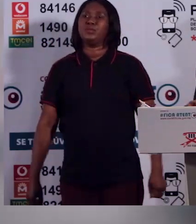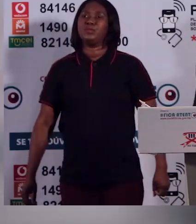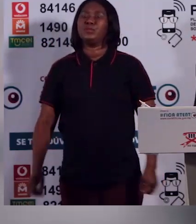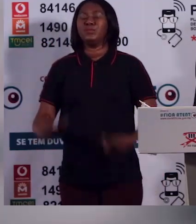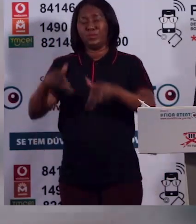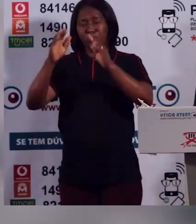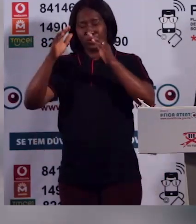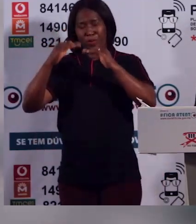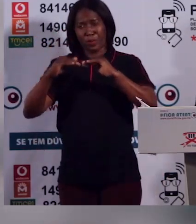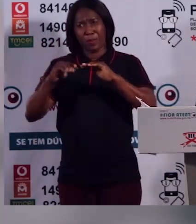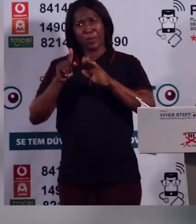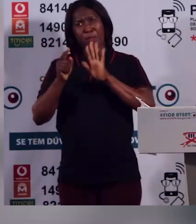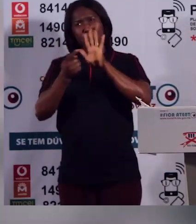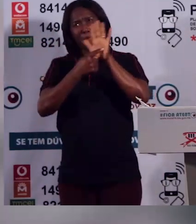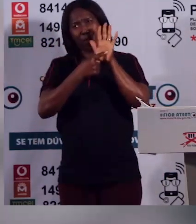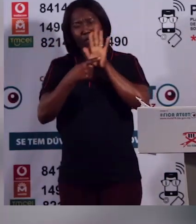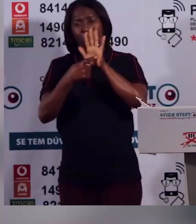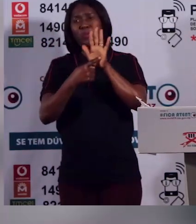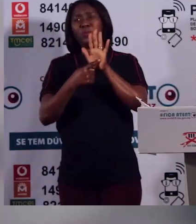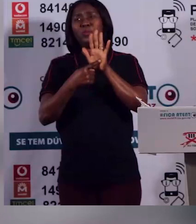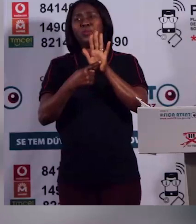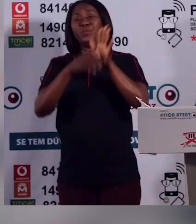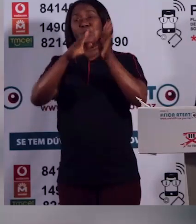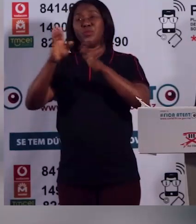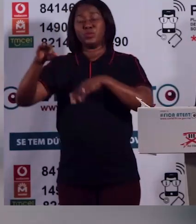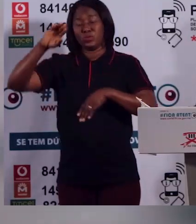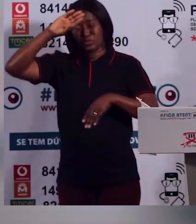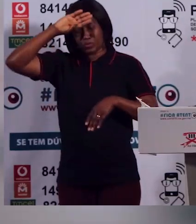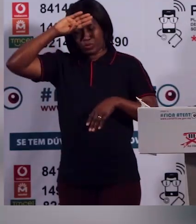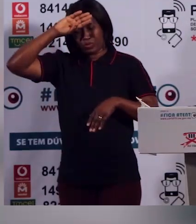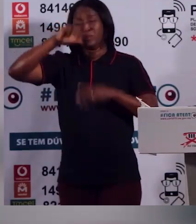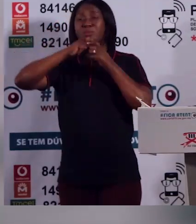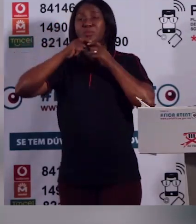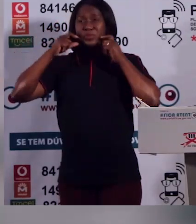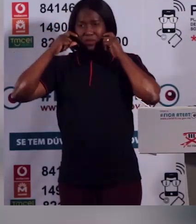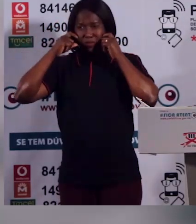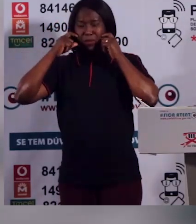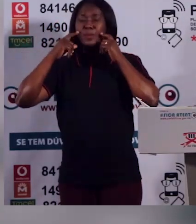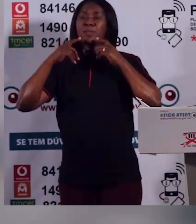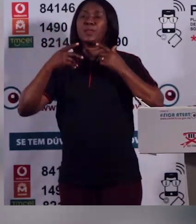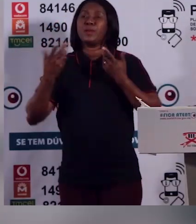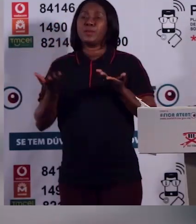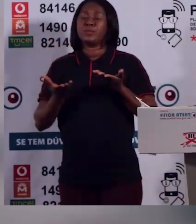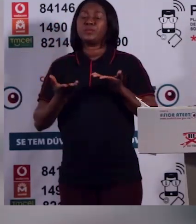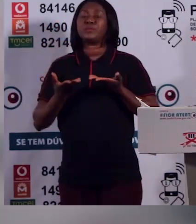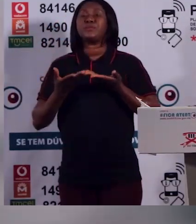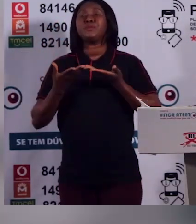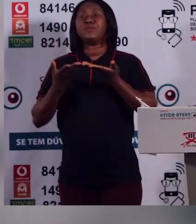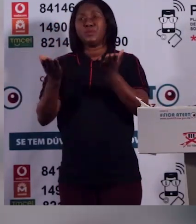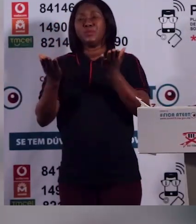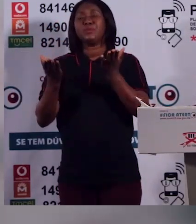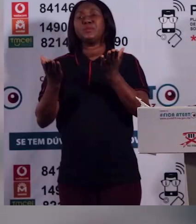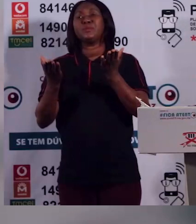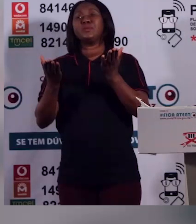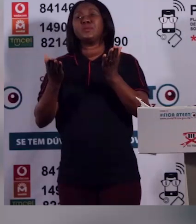Próximo, por favor. Aqui mostramos o perfil de casos positivos no nosso país e apresentamos 3